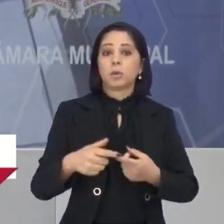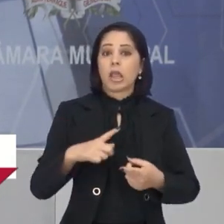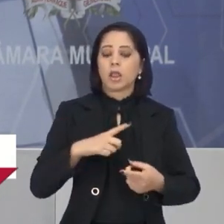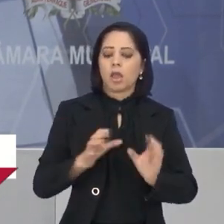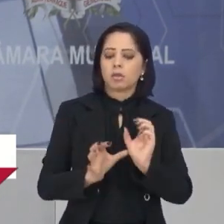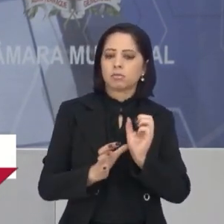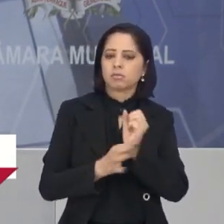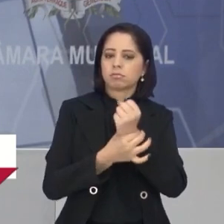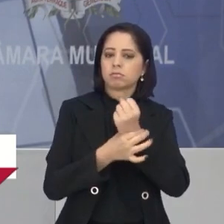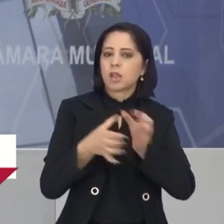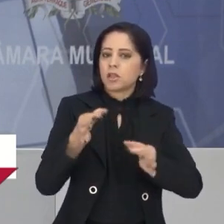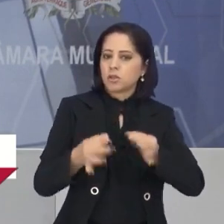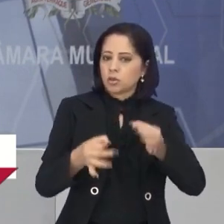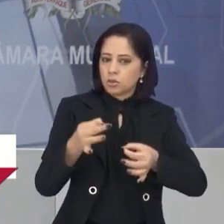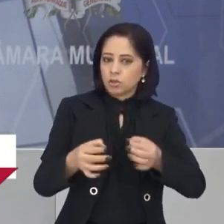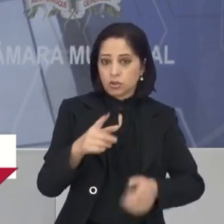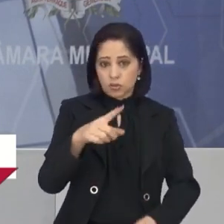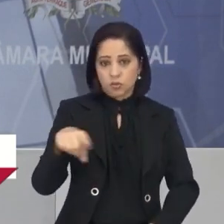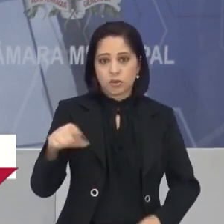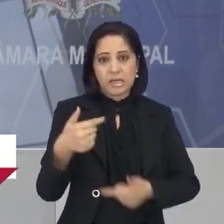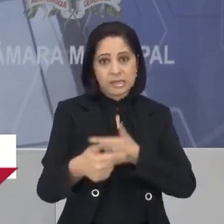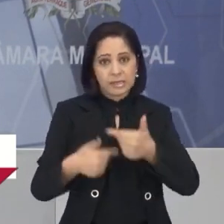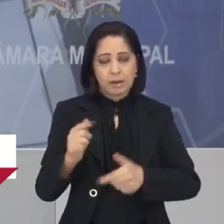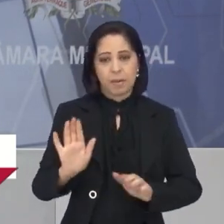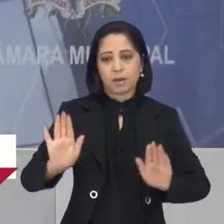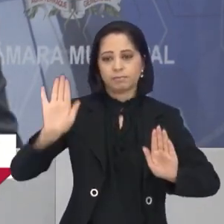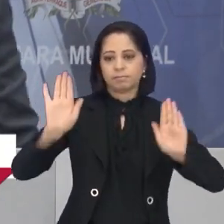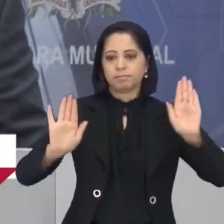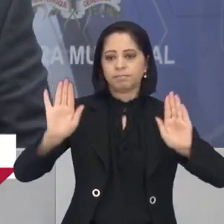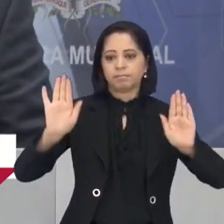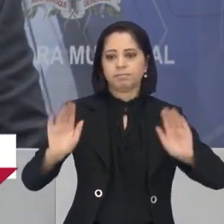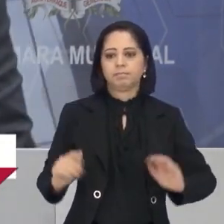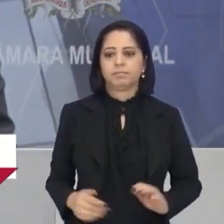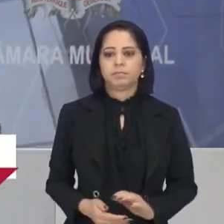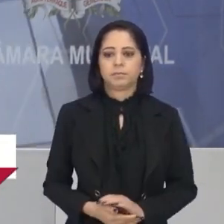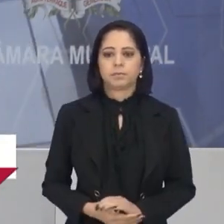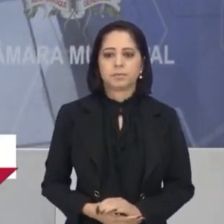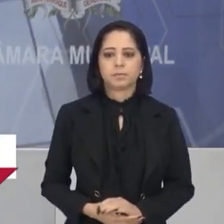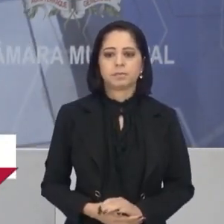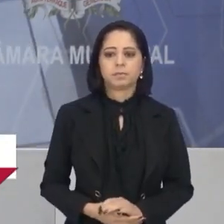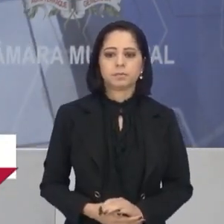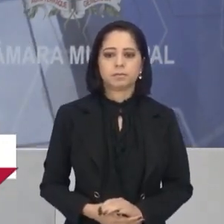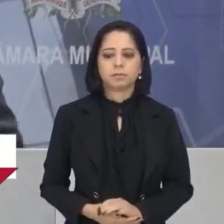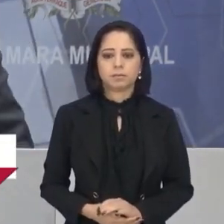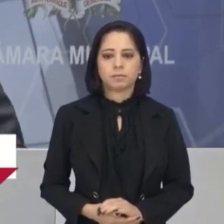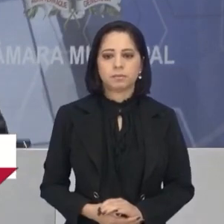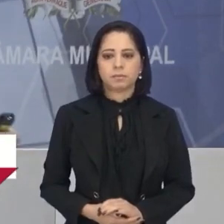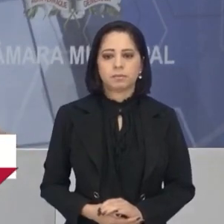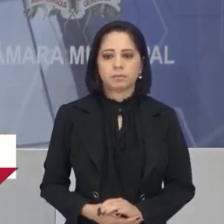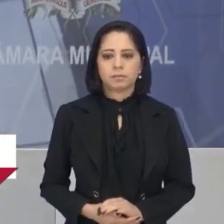né pros senhores que trabalham com licitações muito bem